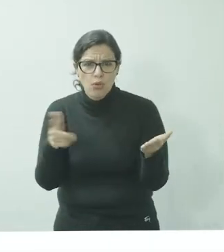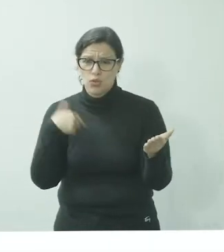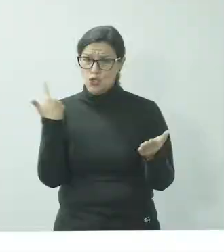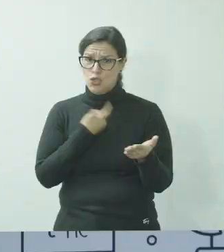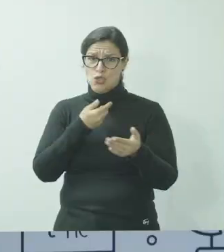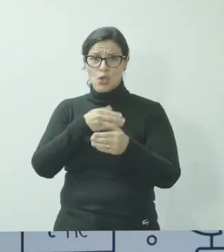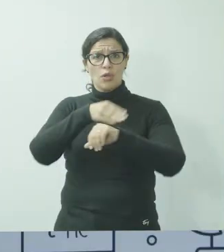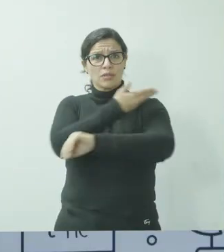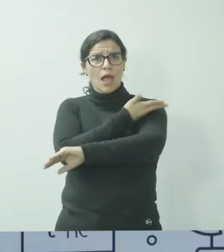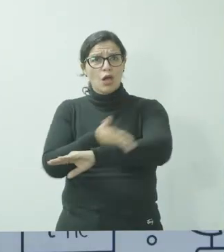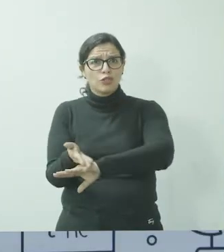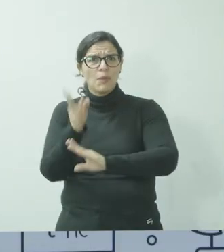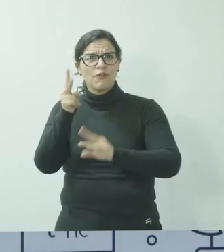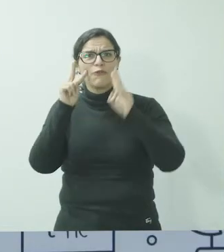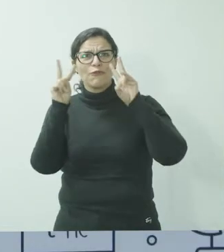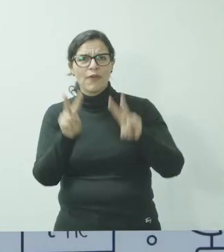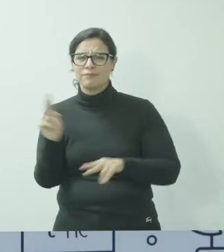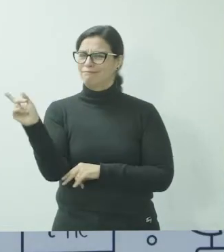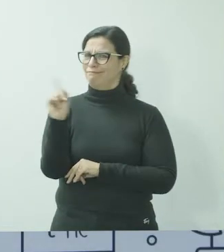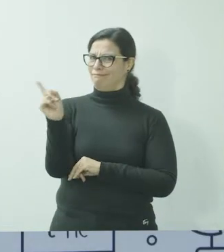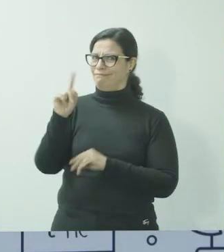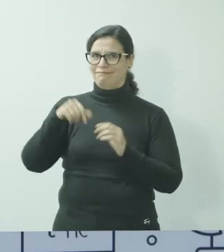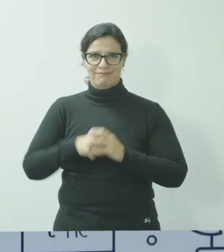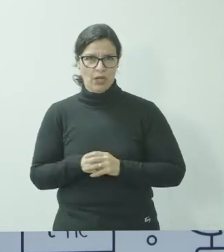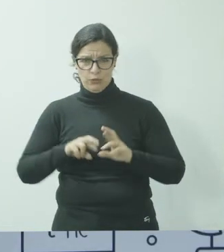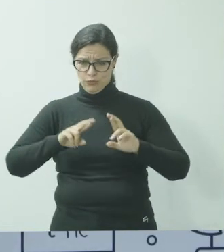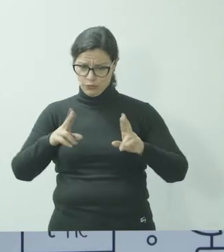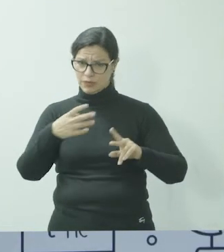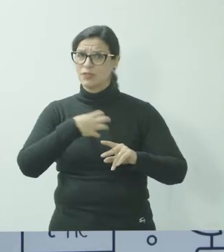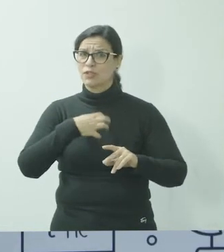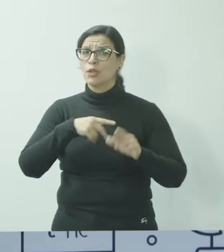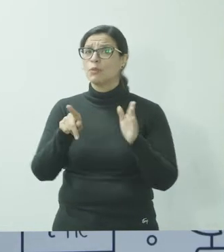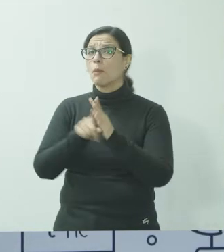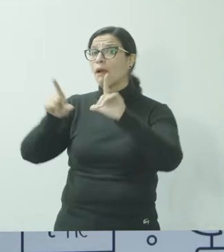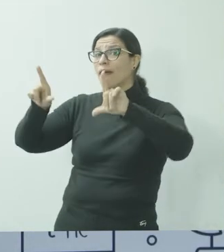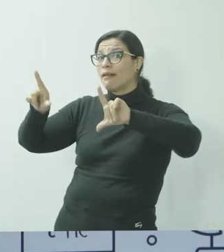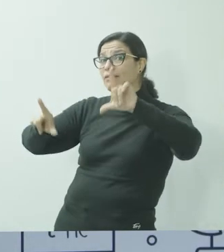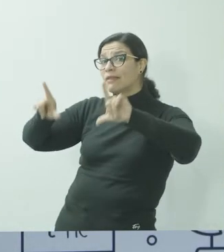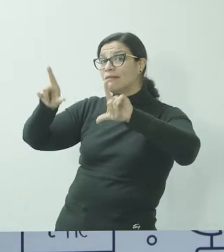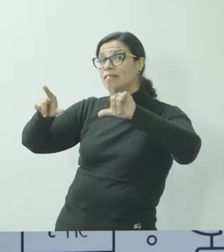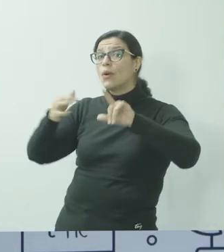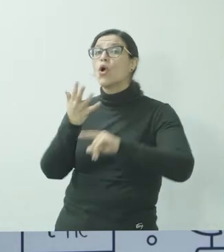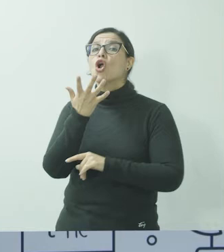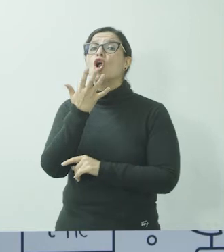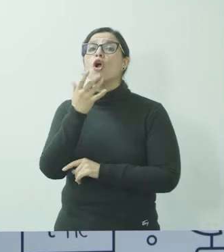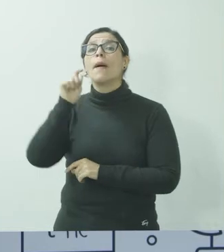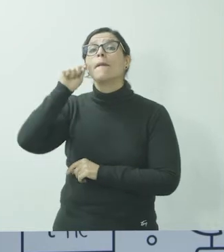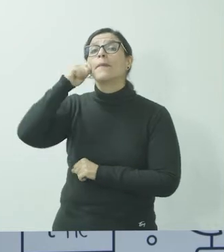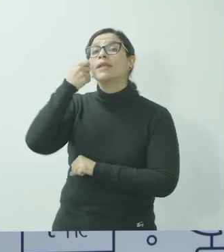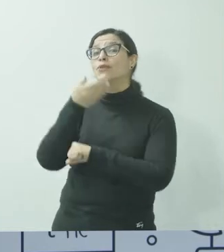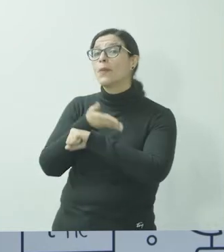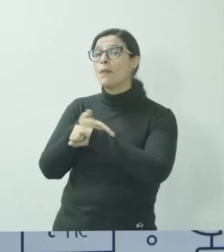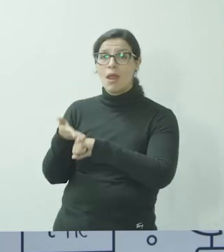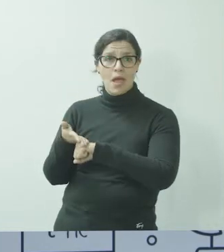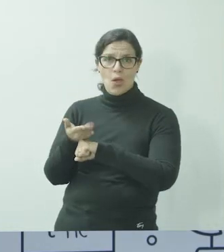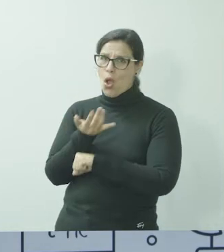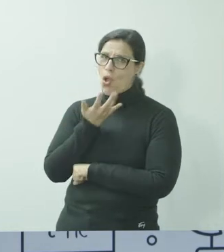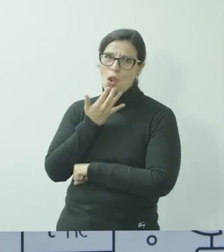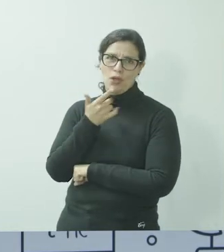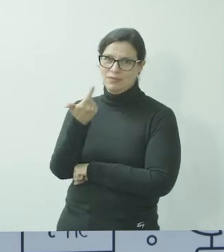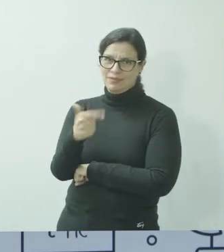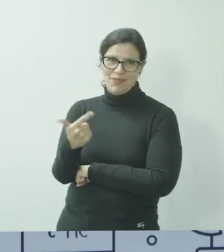acostumada a assistir então por exemplo a transmissão ela era realizada nas cores preto e branco não eram